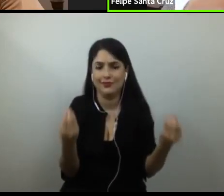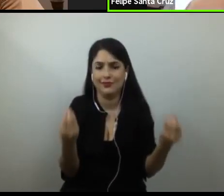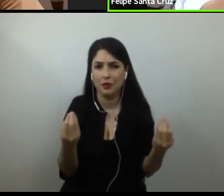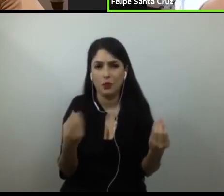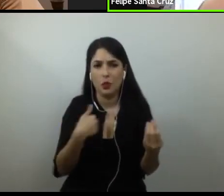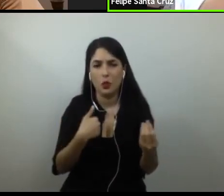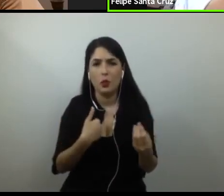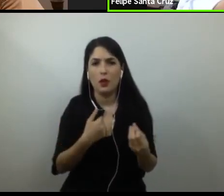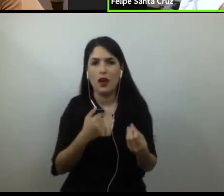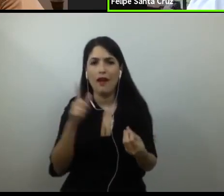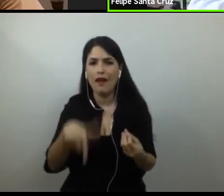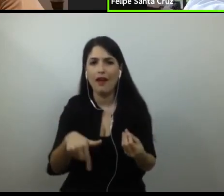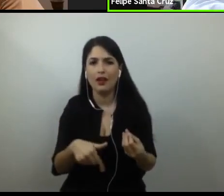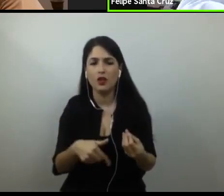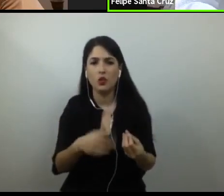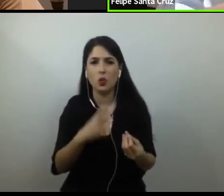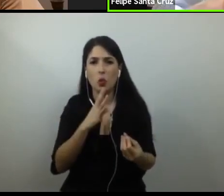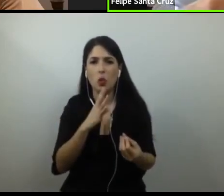que era